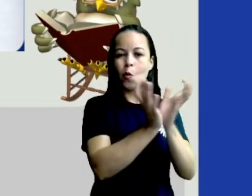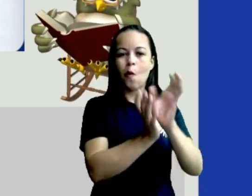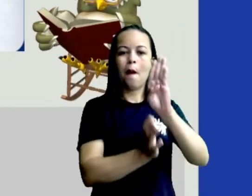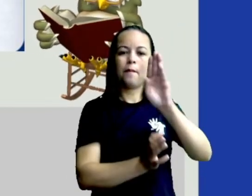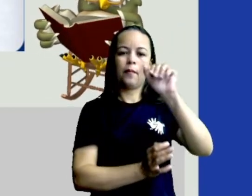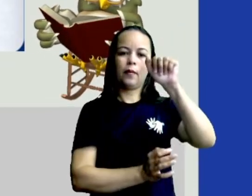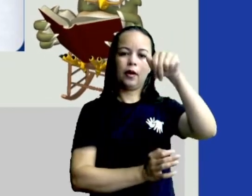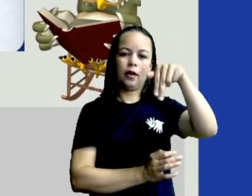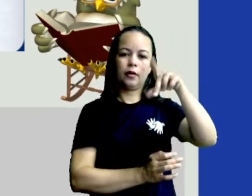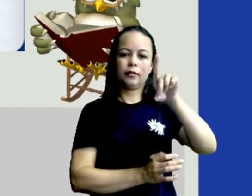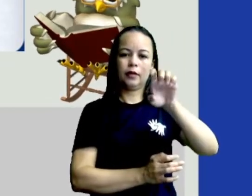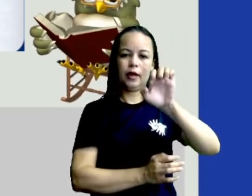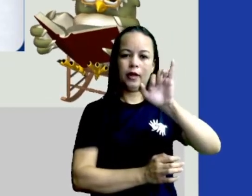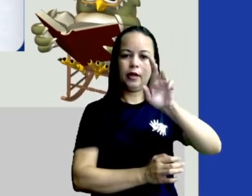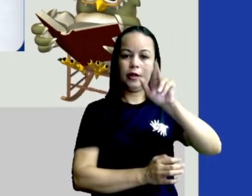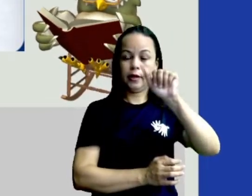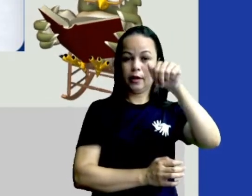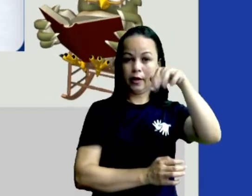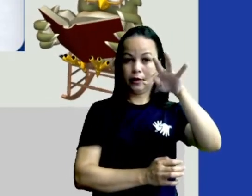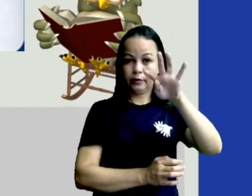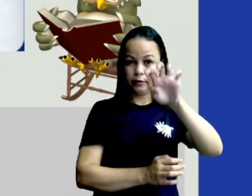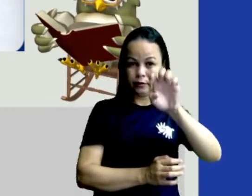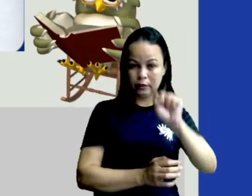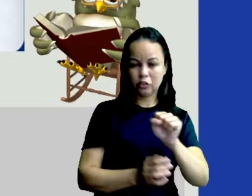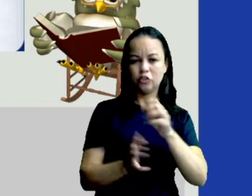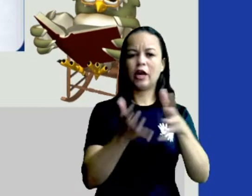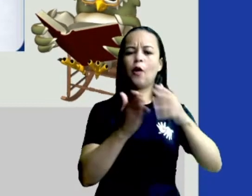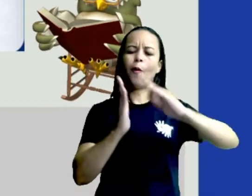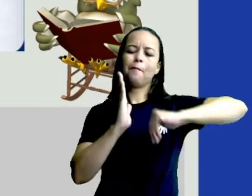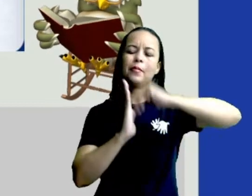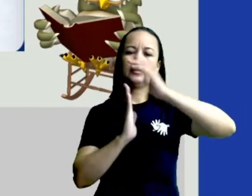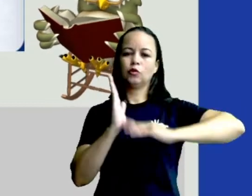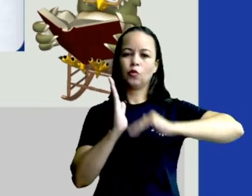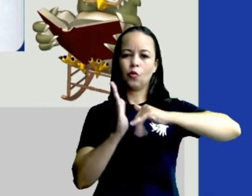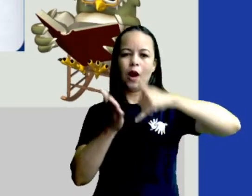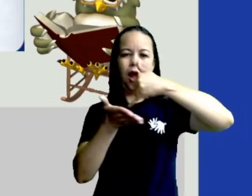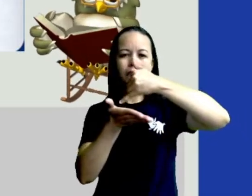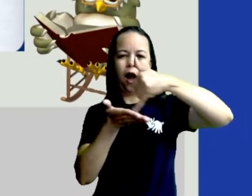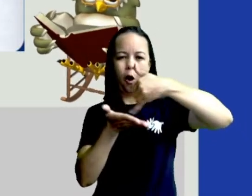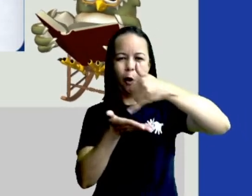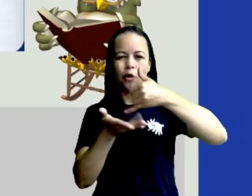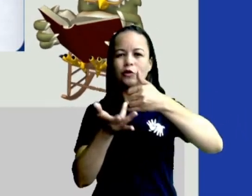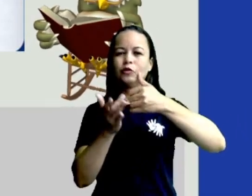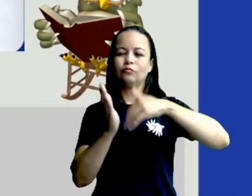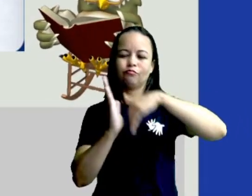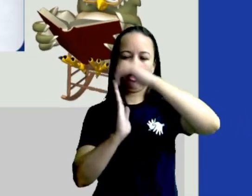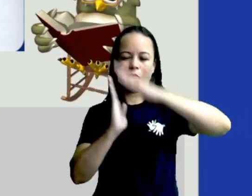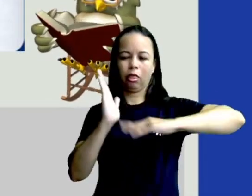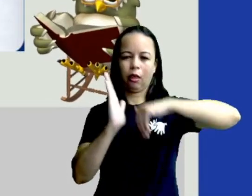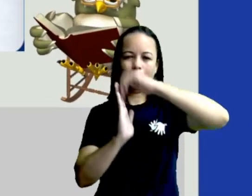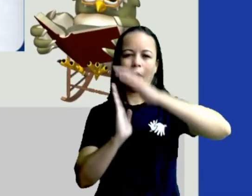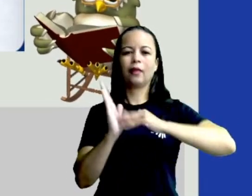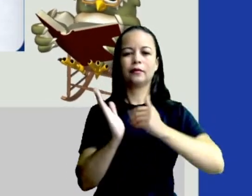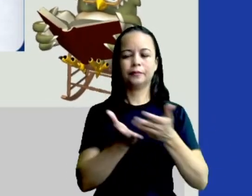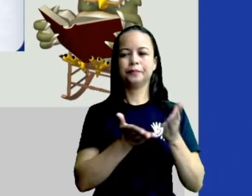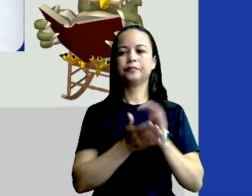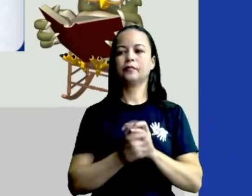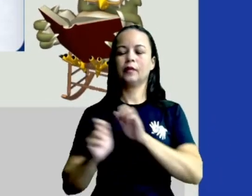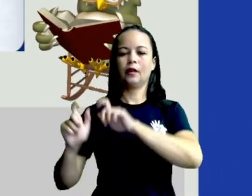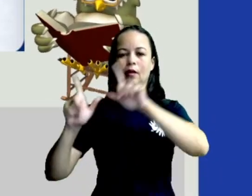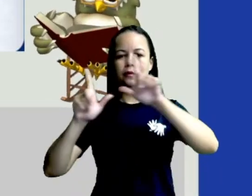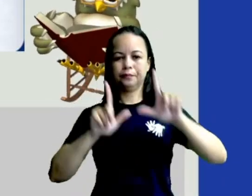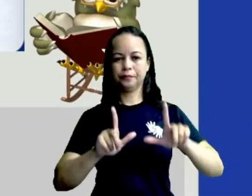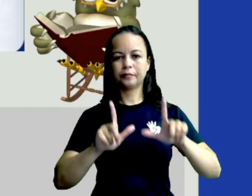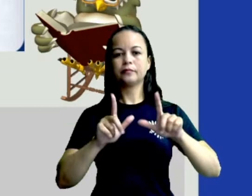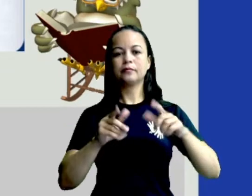bandeirantes, ok? É uma pintura a óleos, sobre tela, ok? Vamos lá, passa aí o slide para poder a gente